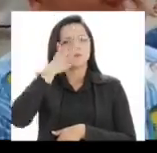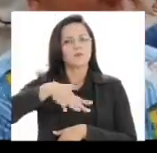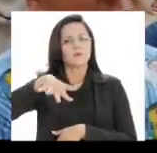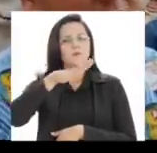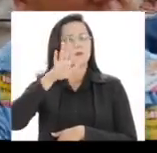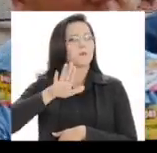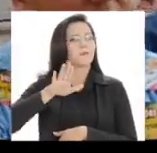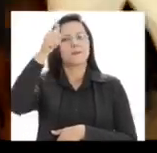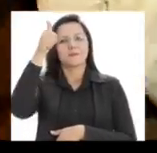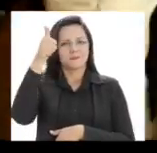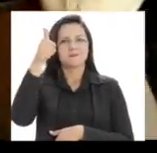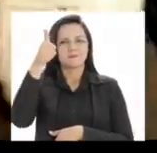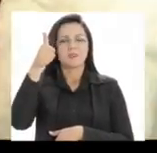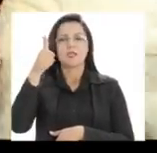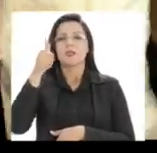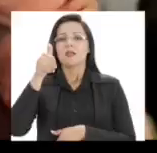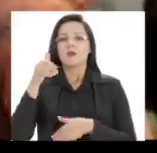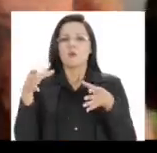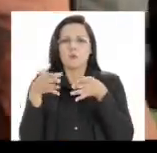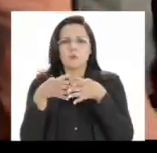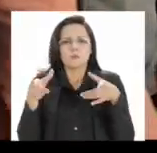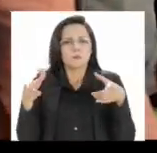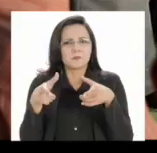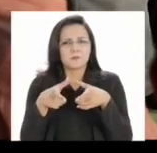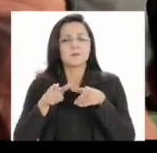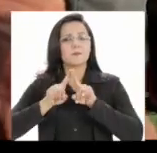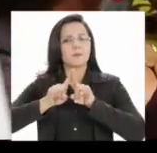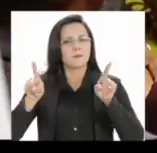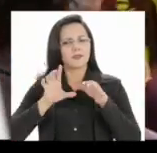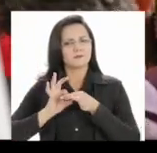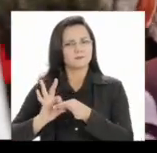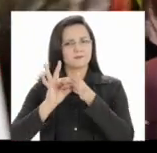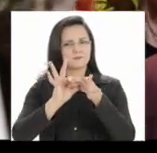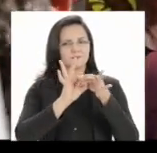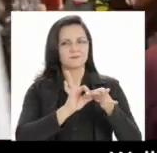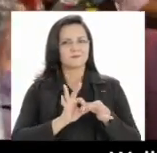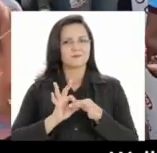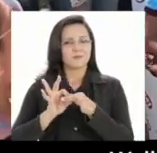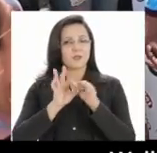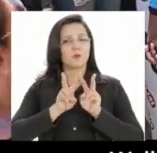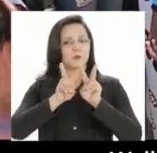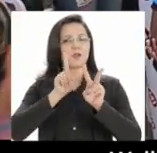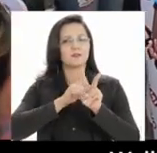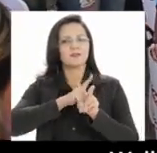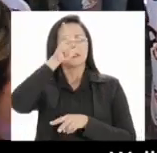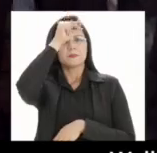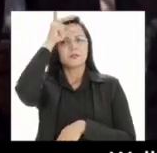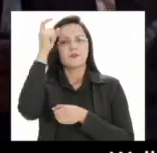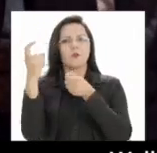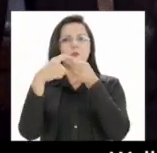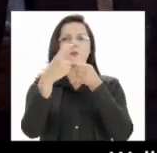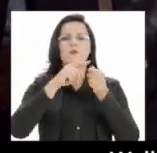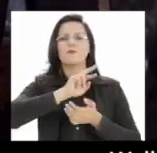povo fala mais alto que o poder. Mesmo na oposição, com uma coligação pequena, mas unida e forte, o Wellington já conta com prefeitos